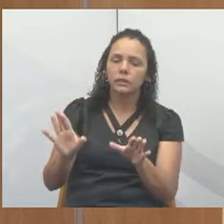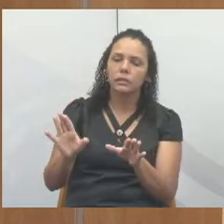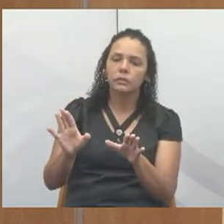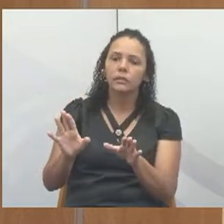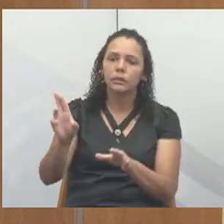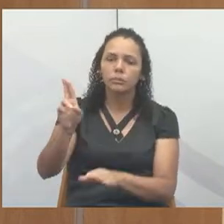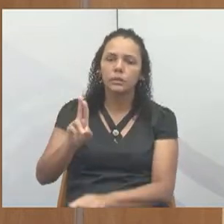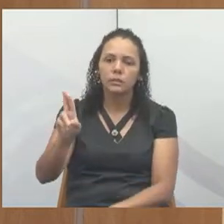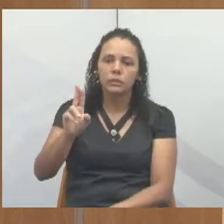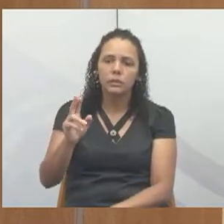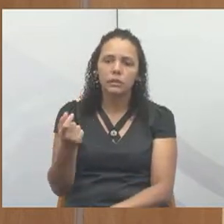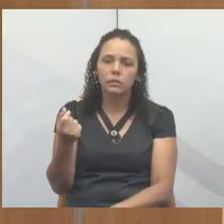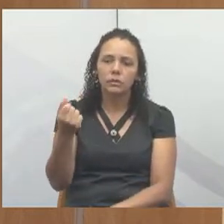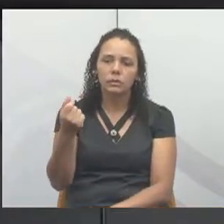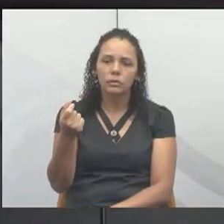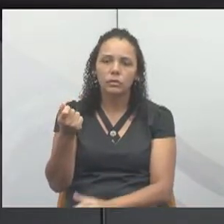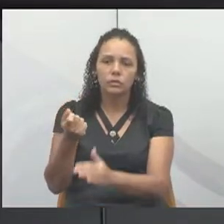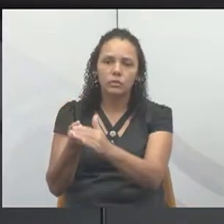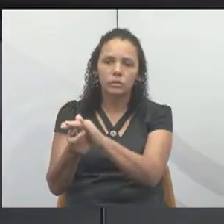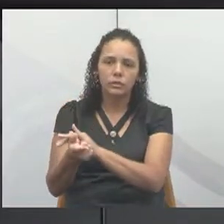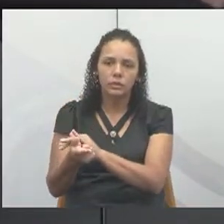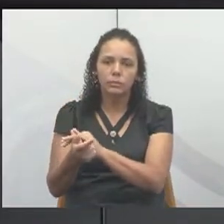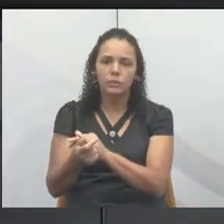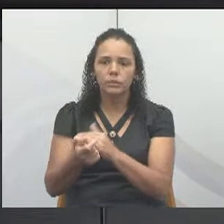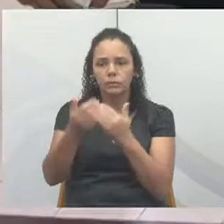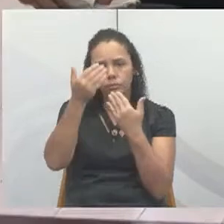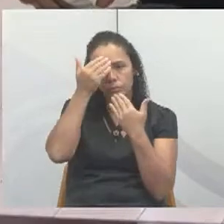orçamento. Perfeito, obrigado.